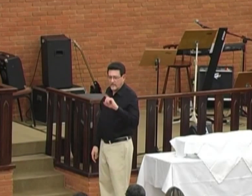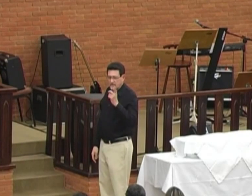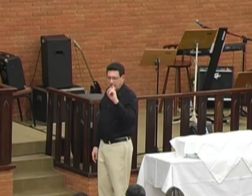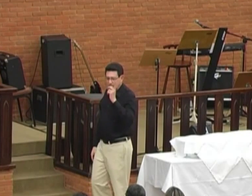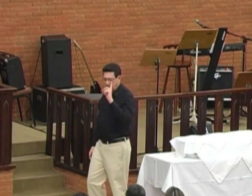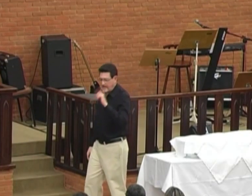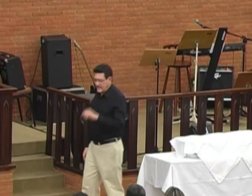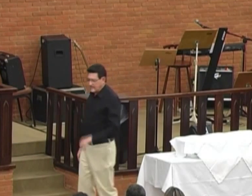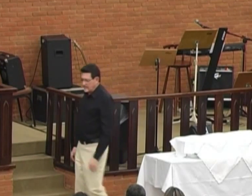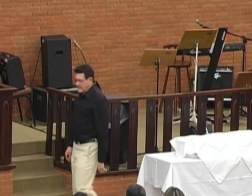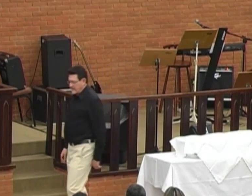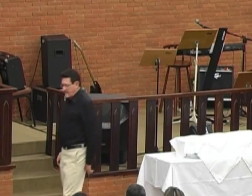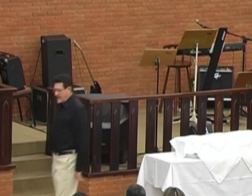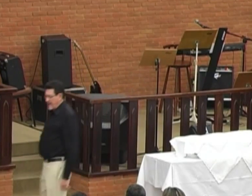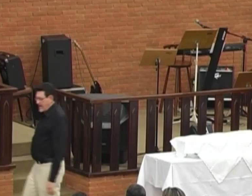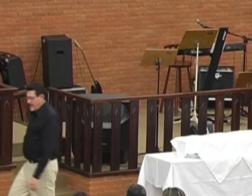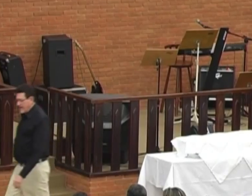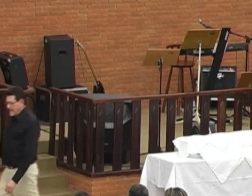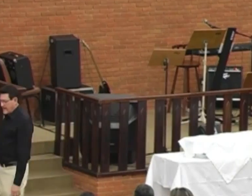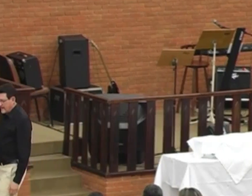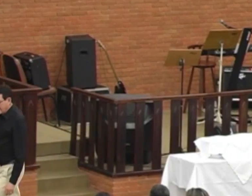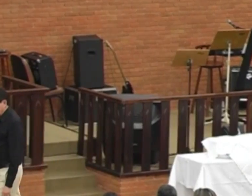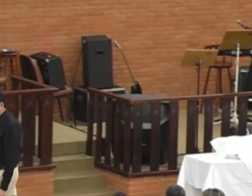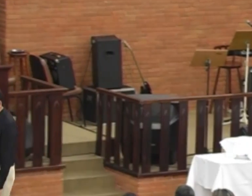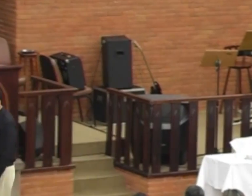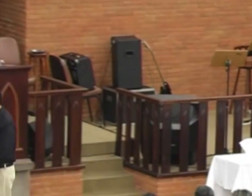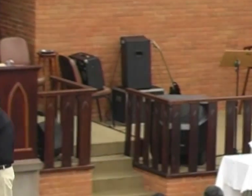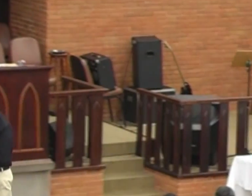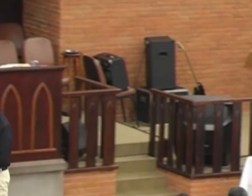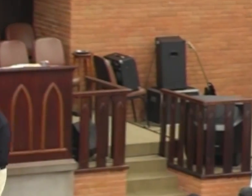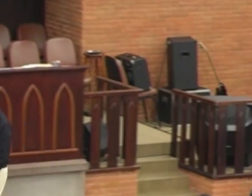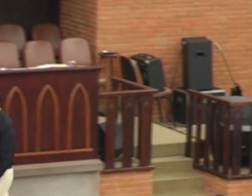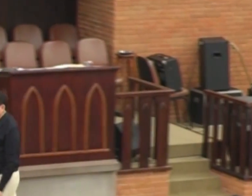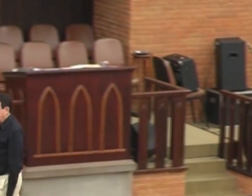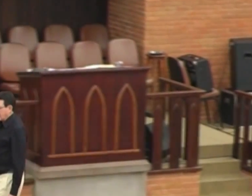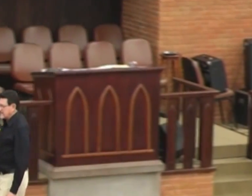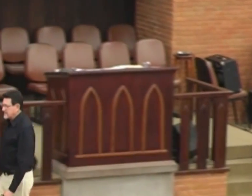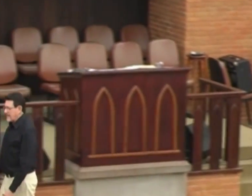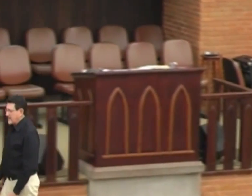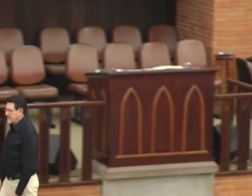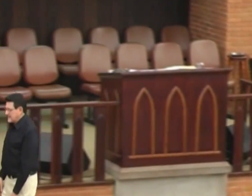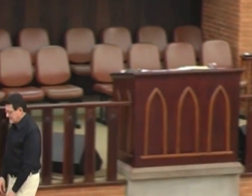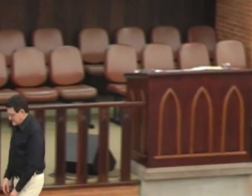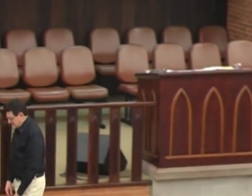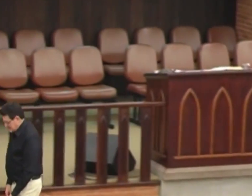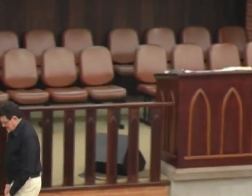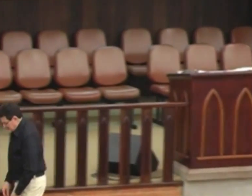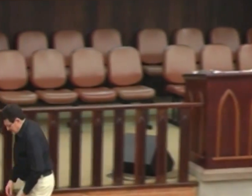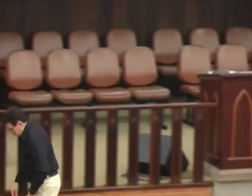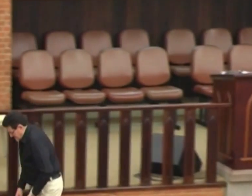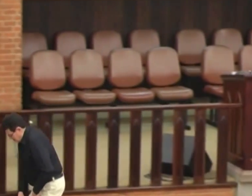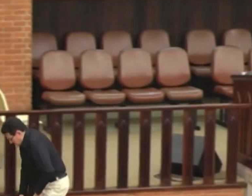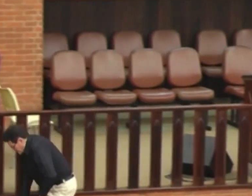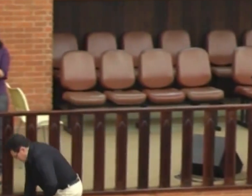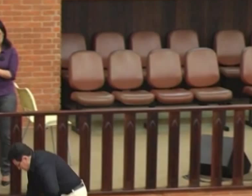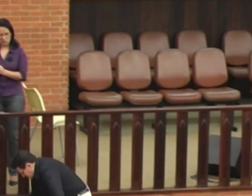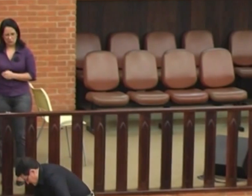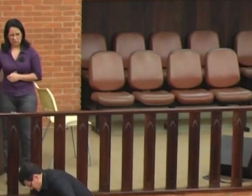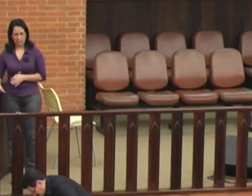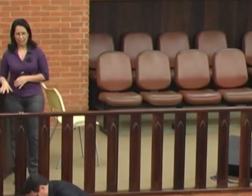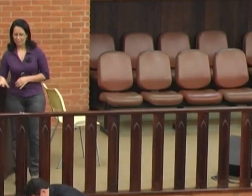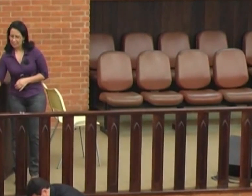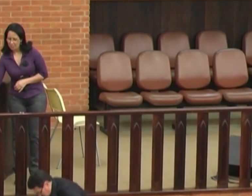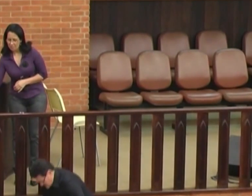Já não era o dedo do velhinho, não. Ele vai lá, pega a cartinha amassada,